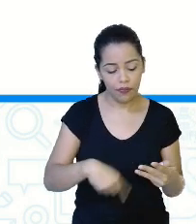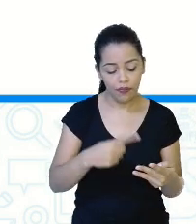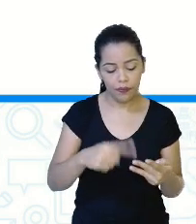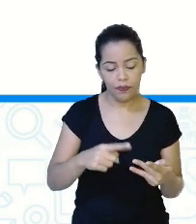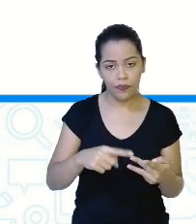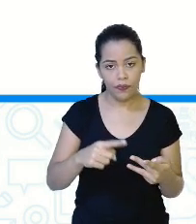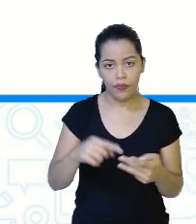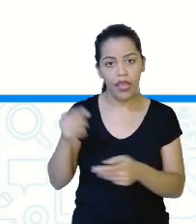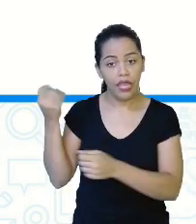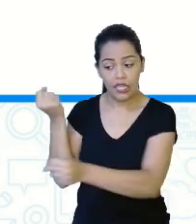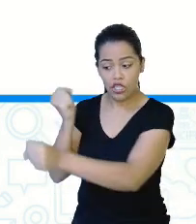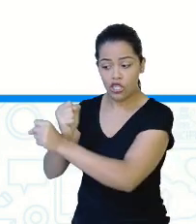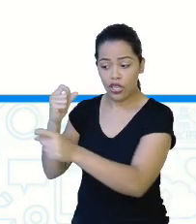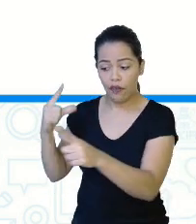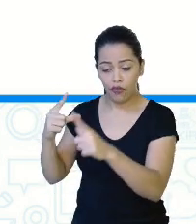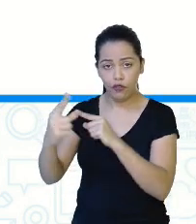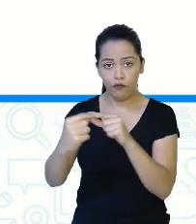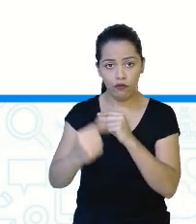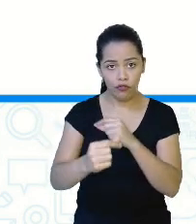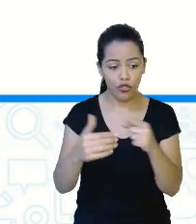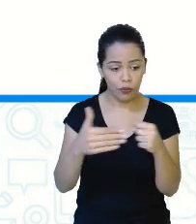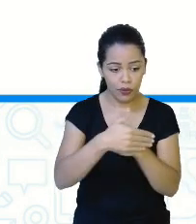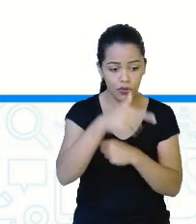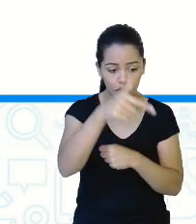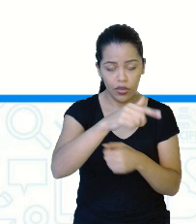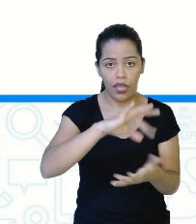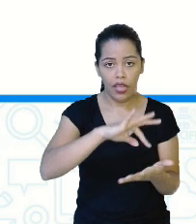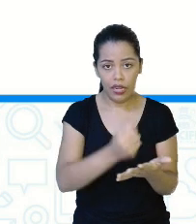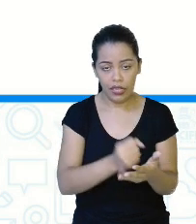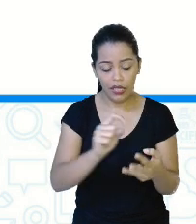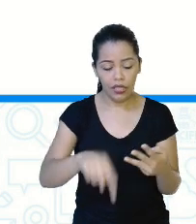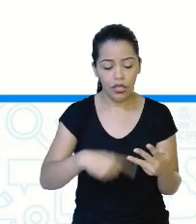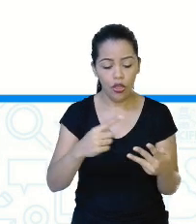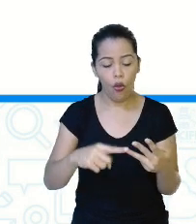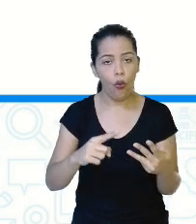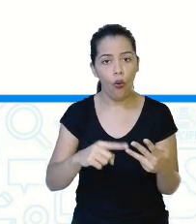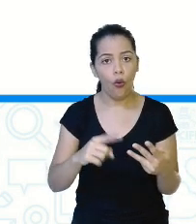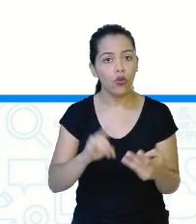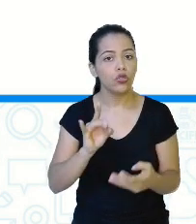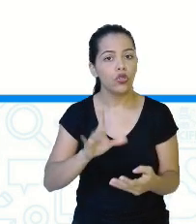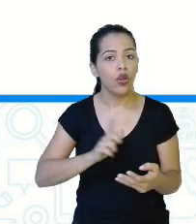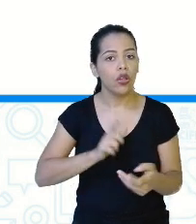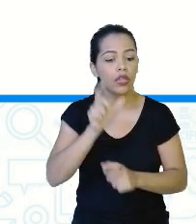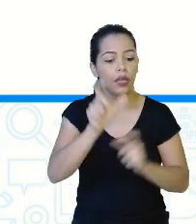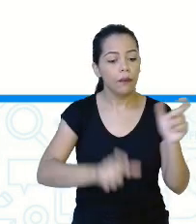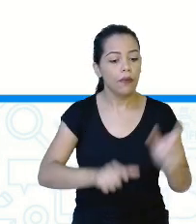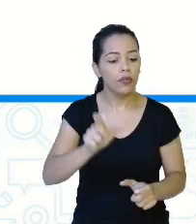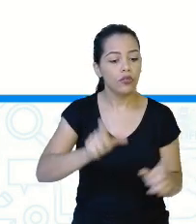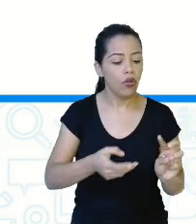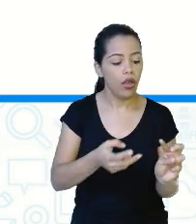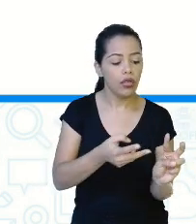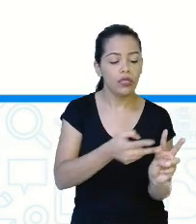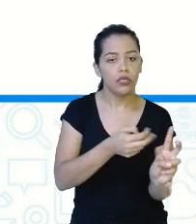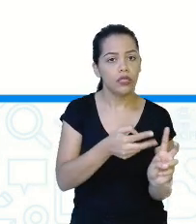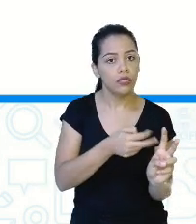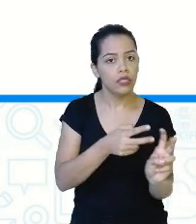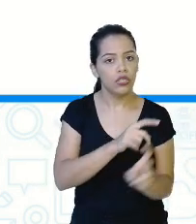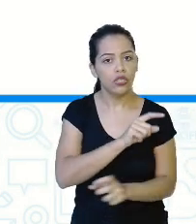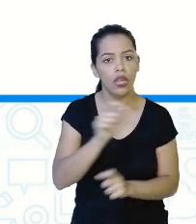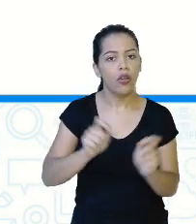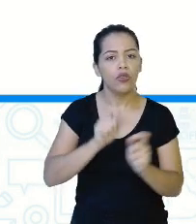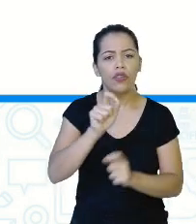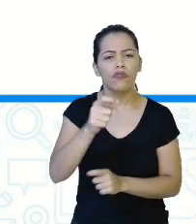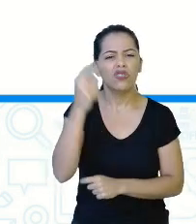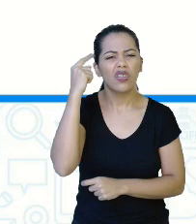fugitivos, verdadeiro ou falso? E é comunidade formada unicamente por indígenas. O que é que vocês acham?